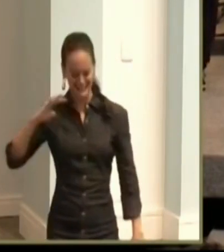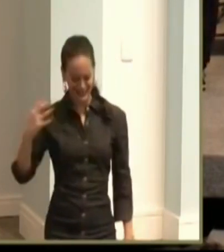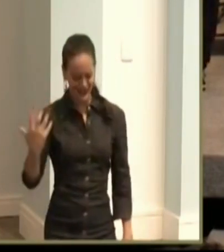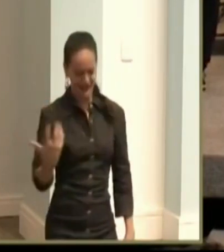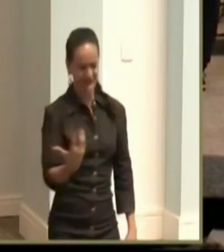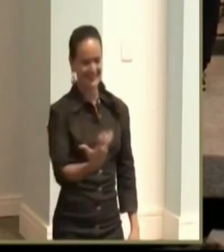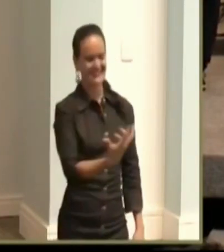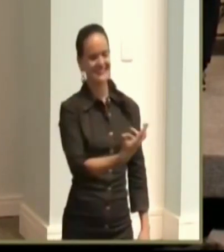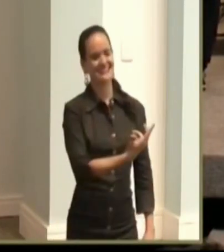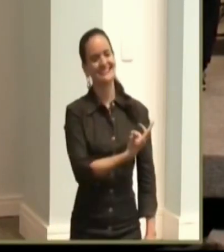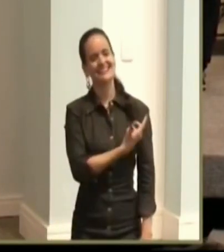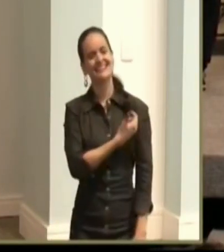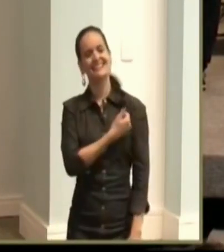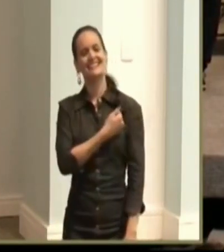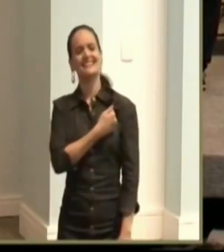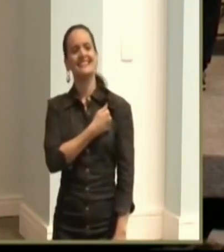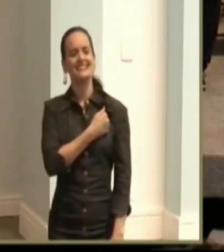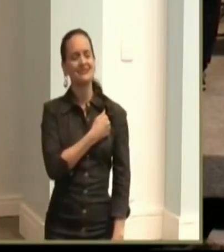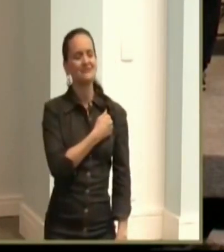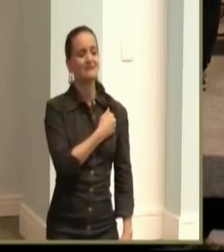verdade,